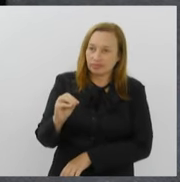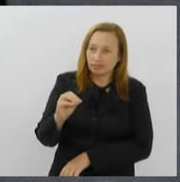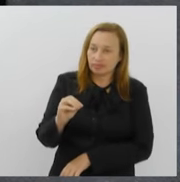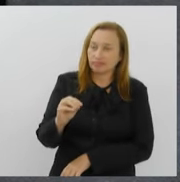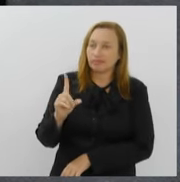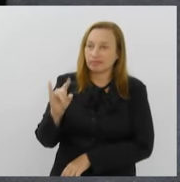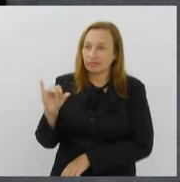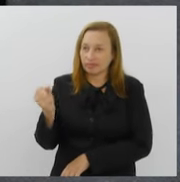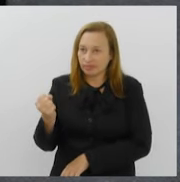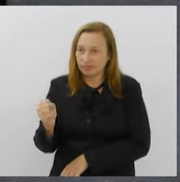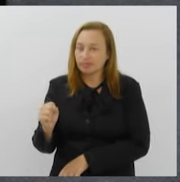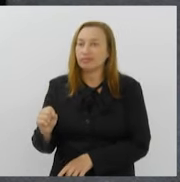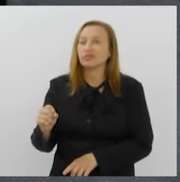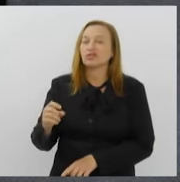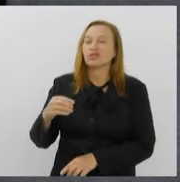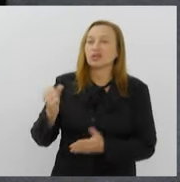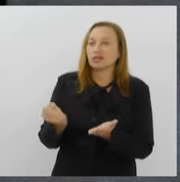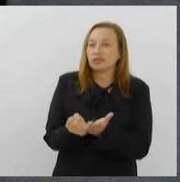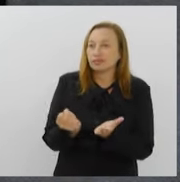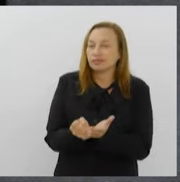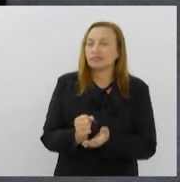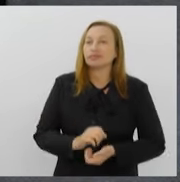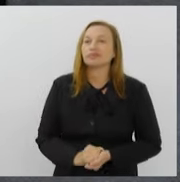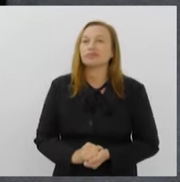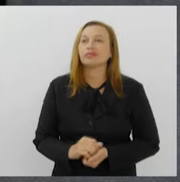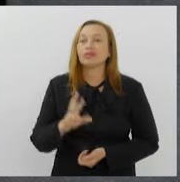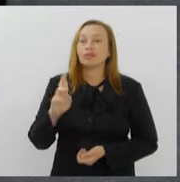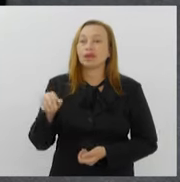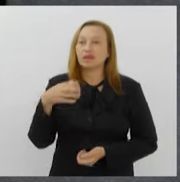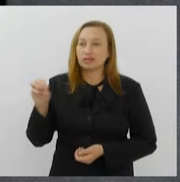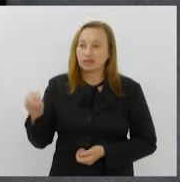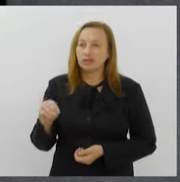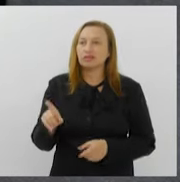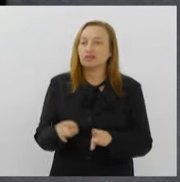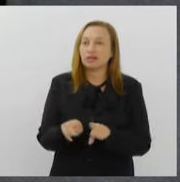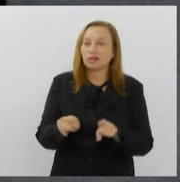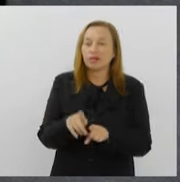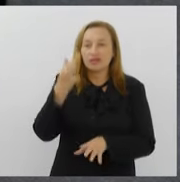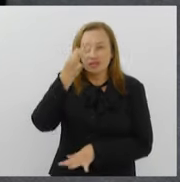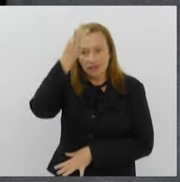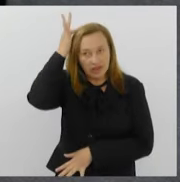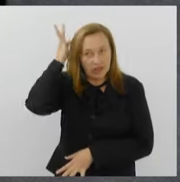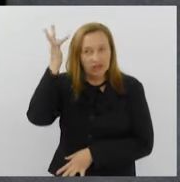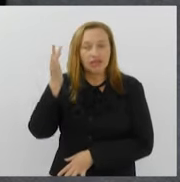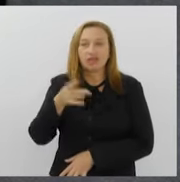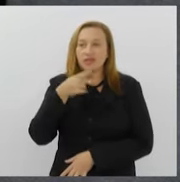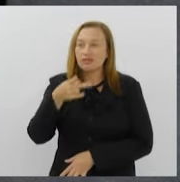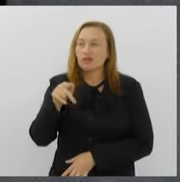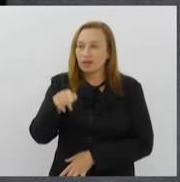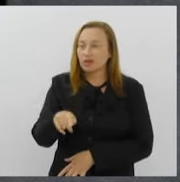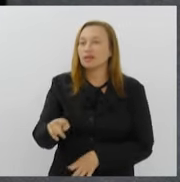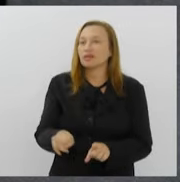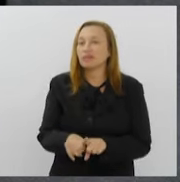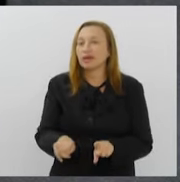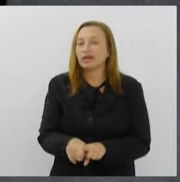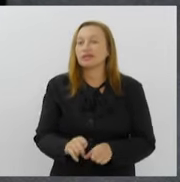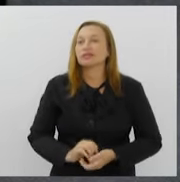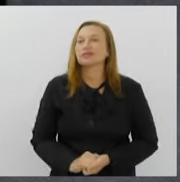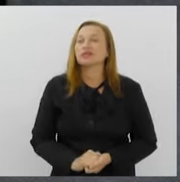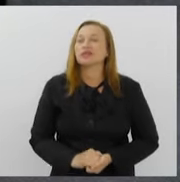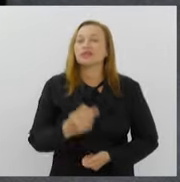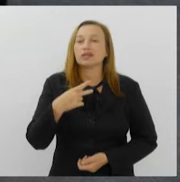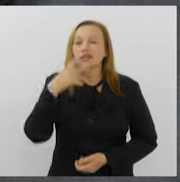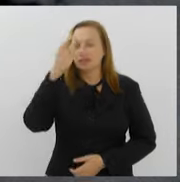deputado Samuel Malafaia, deputado Brazão e deputado Fred Pacheco, que bem falou aqui ainda há pouco. Dizer,